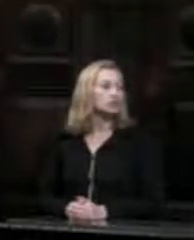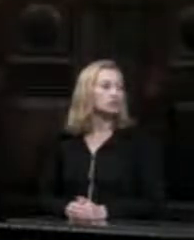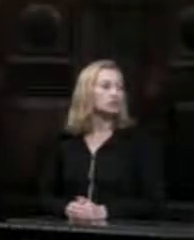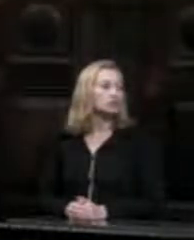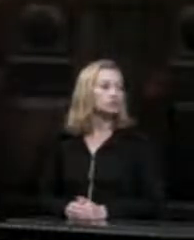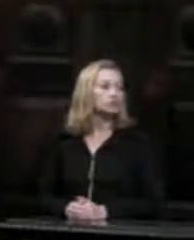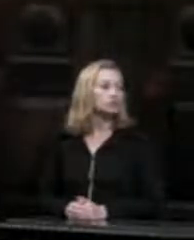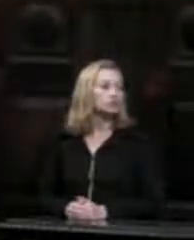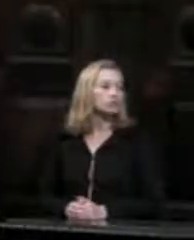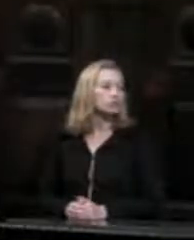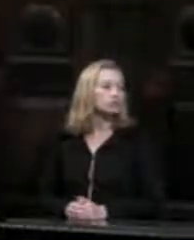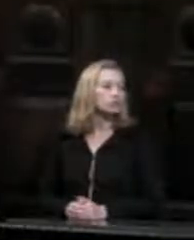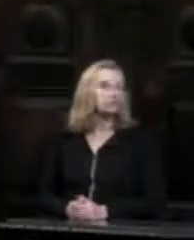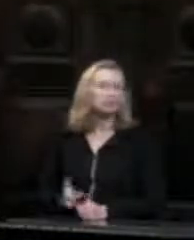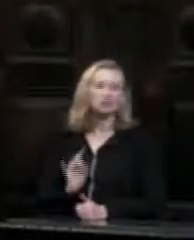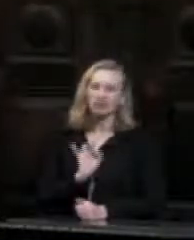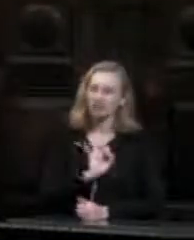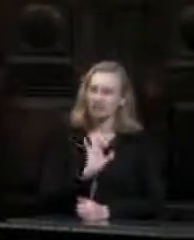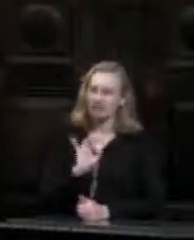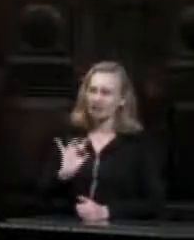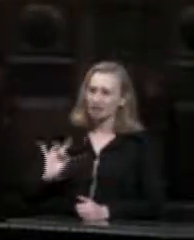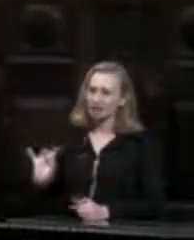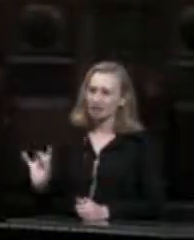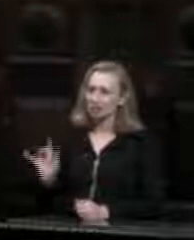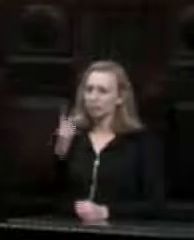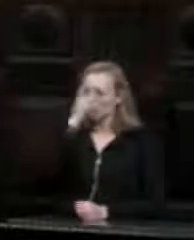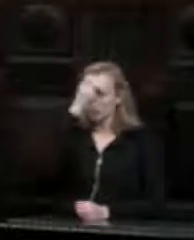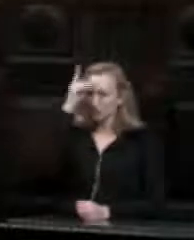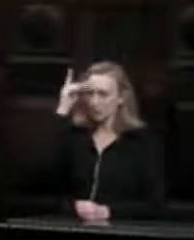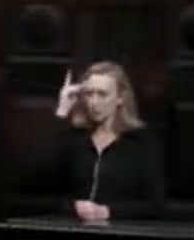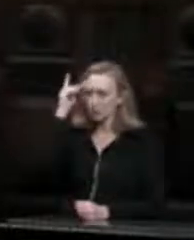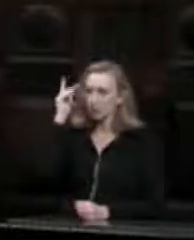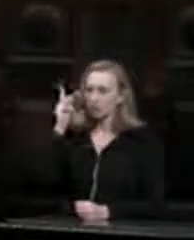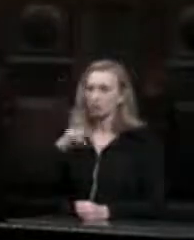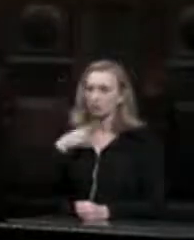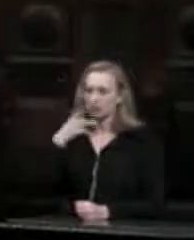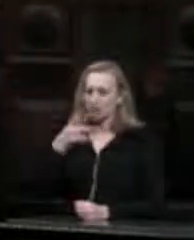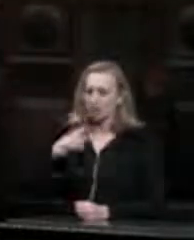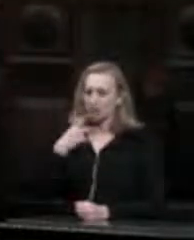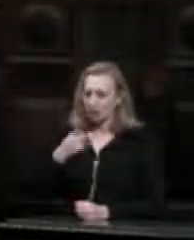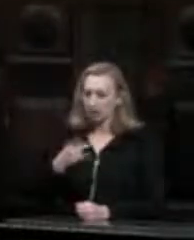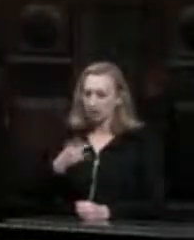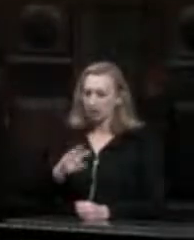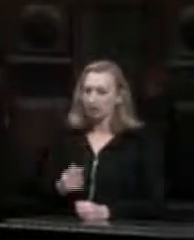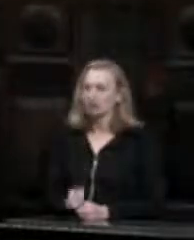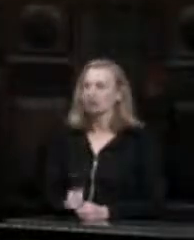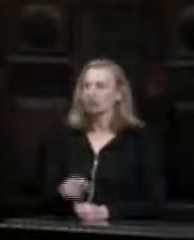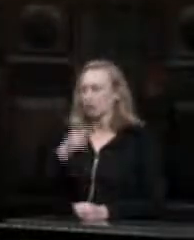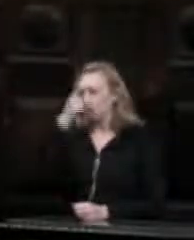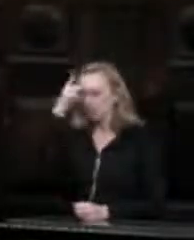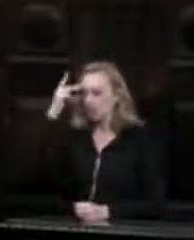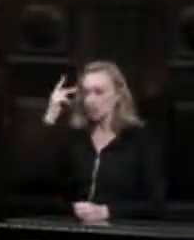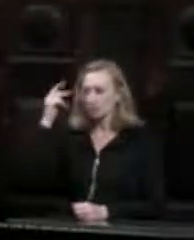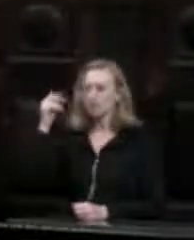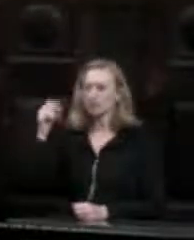tanto de representantes dos corpos artísticos